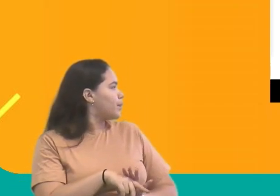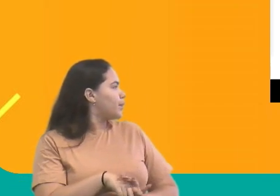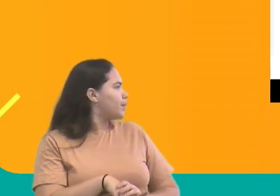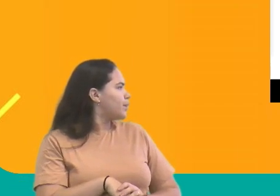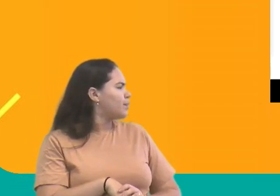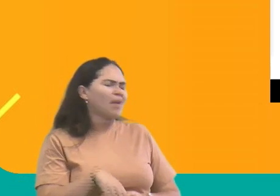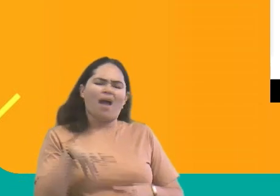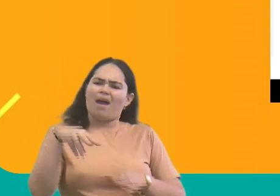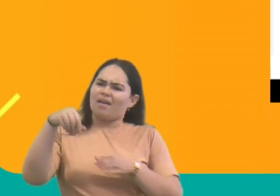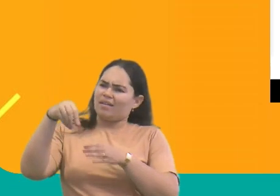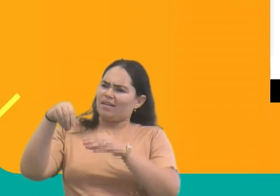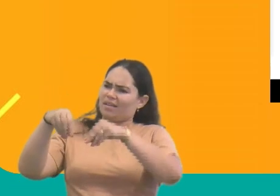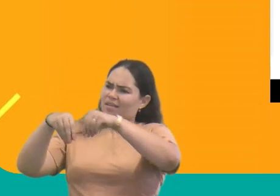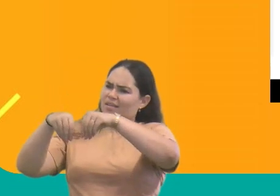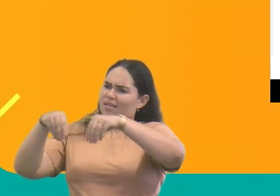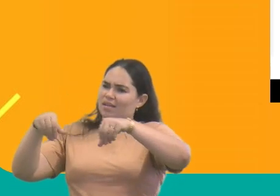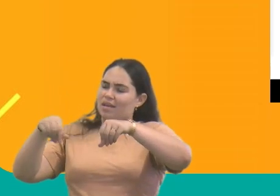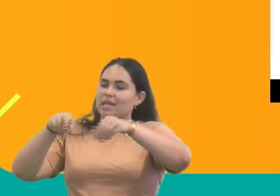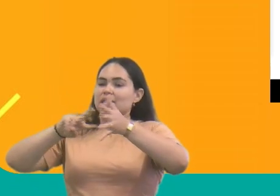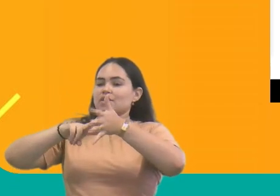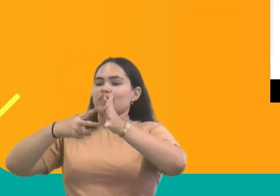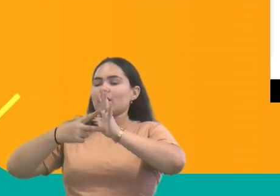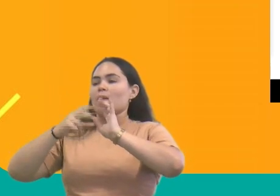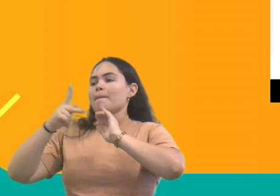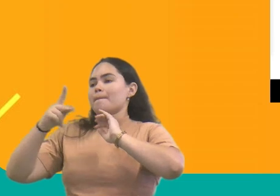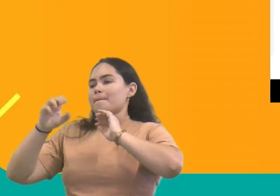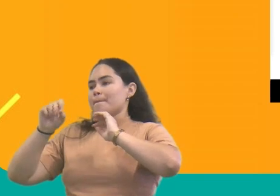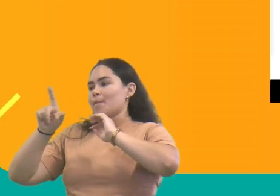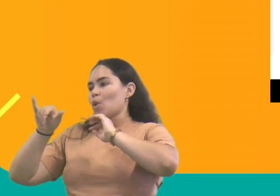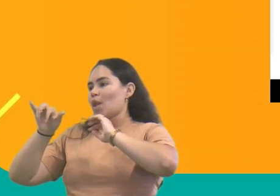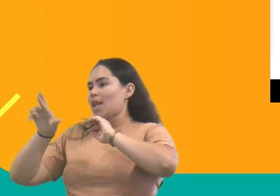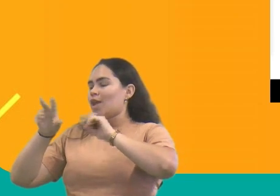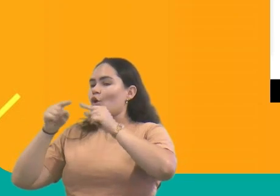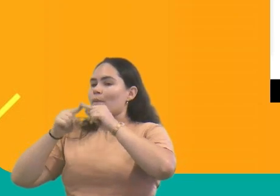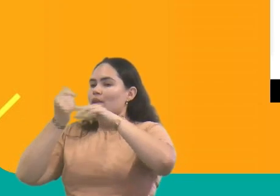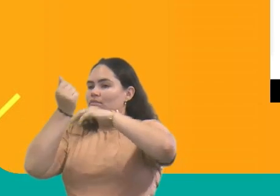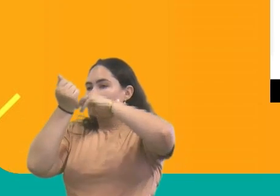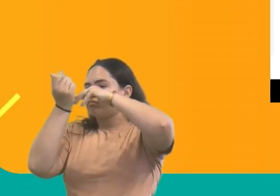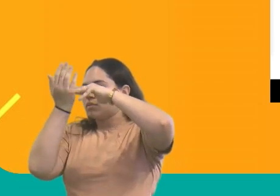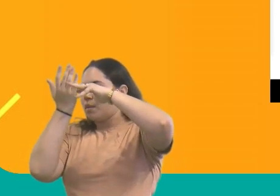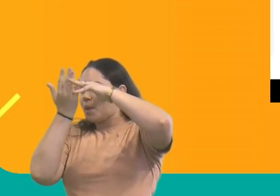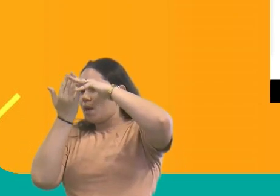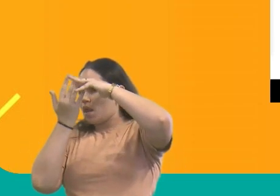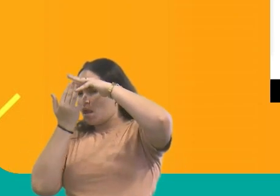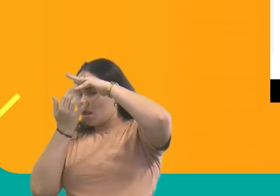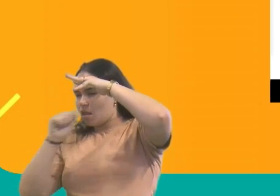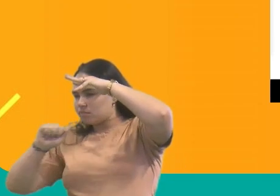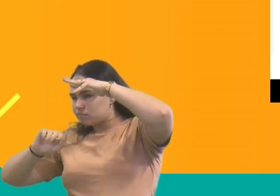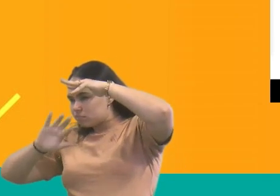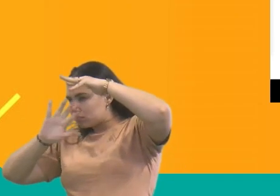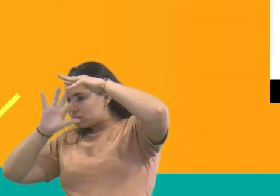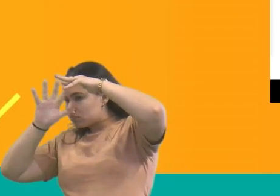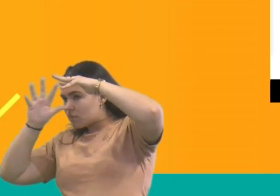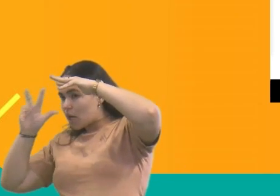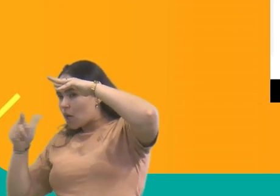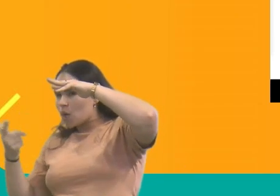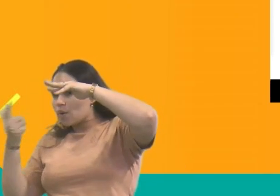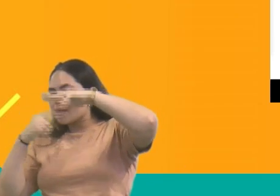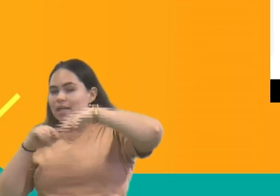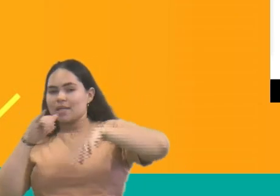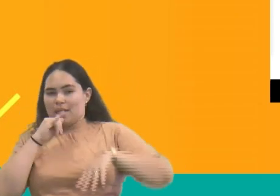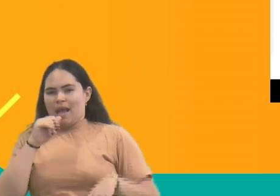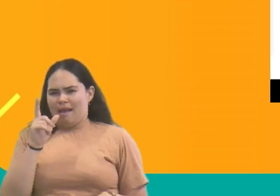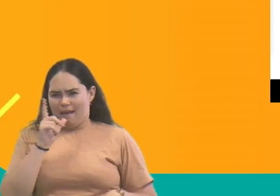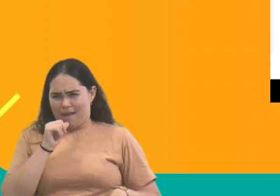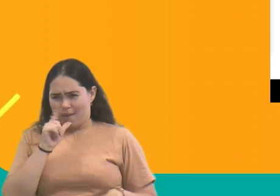o da areia. Areia é para polir a água, para deixar a água transparente. Porque a água na natureza, fofo, não é